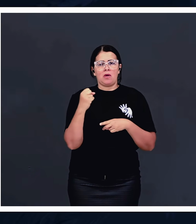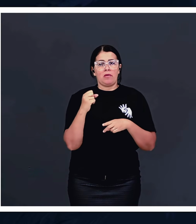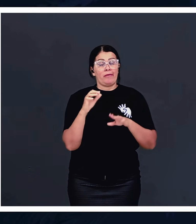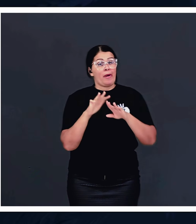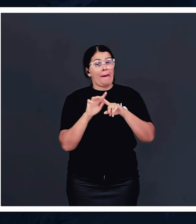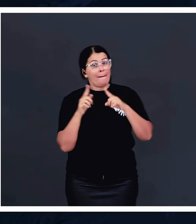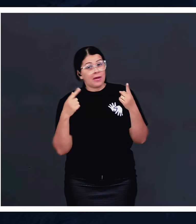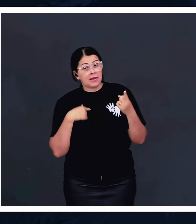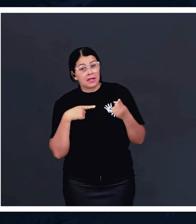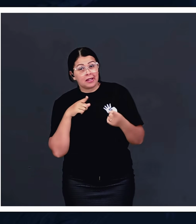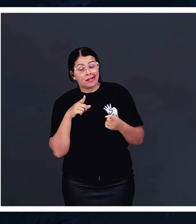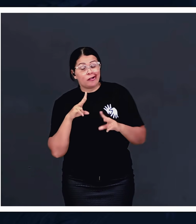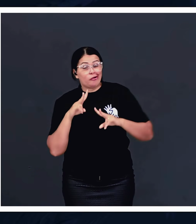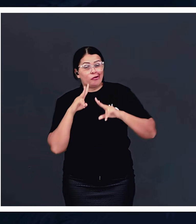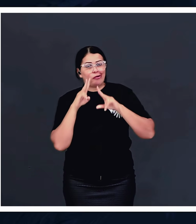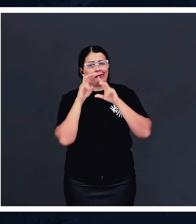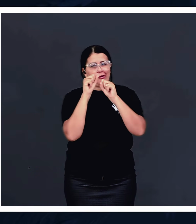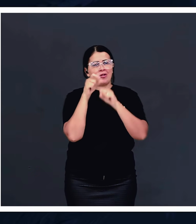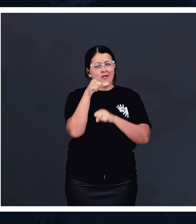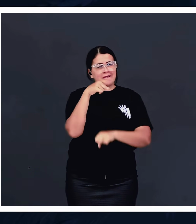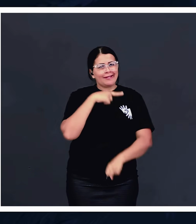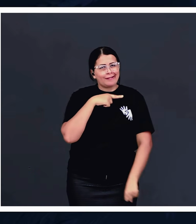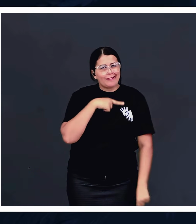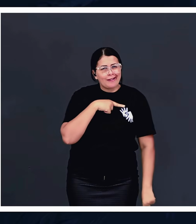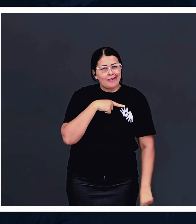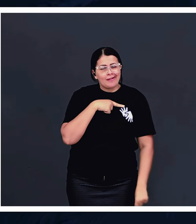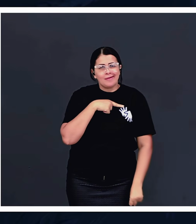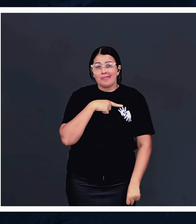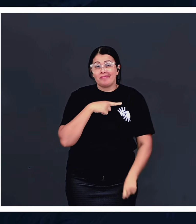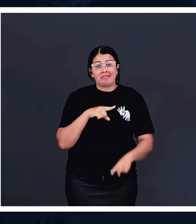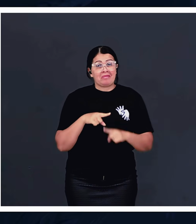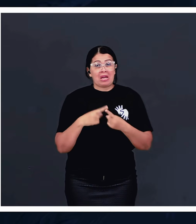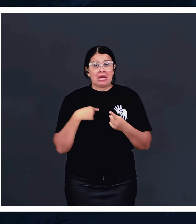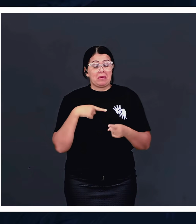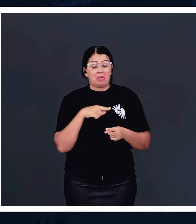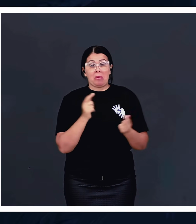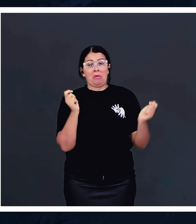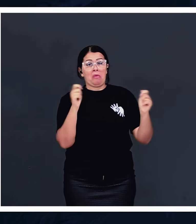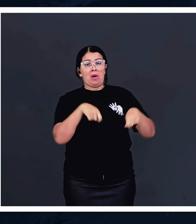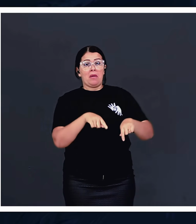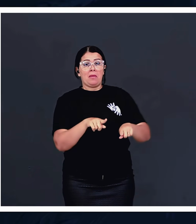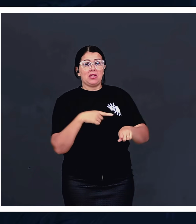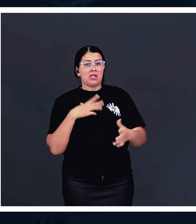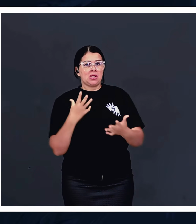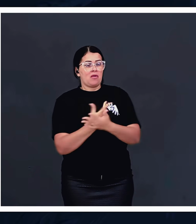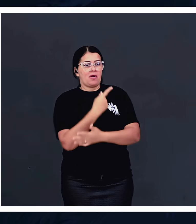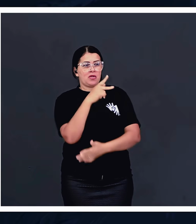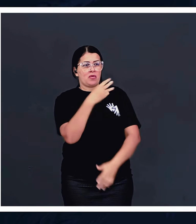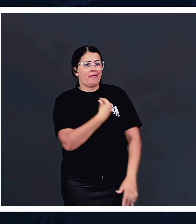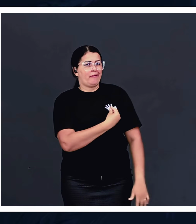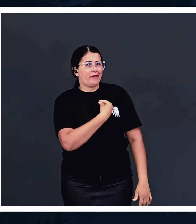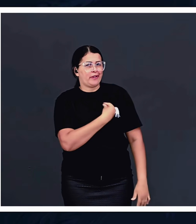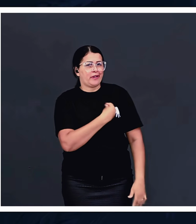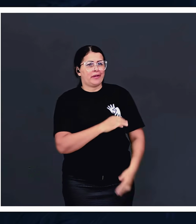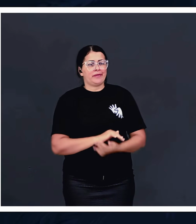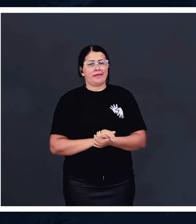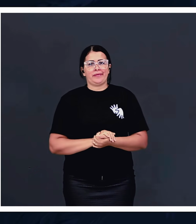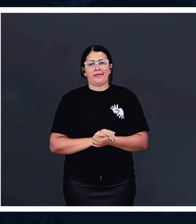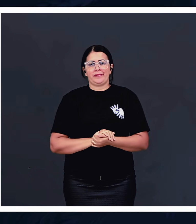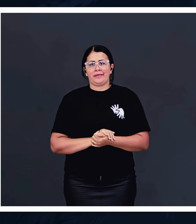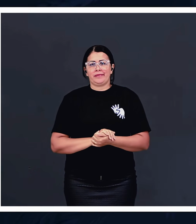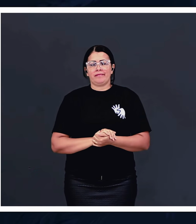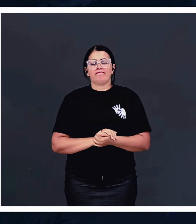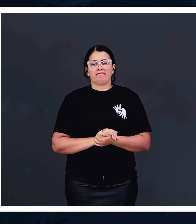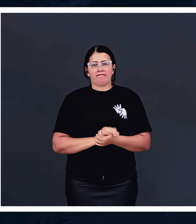Apesar de toda a sua força, ele não é capaz de salvá-lo. Gente,